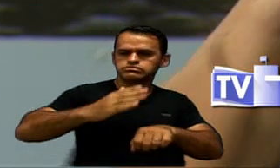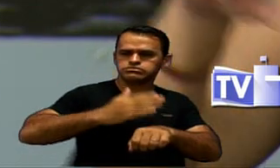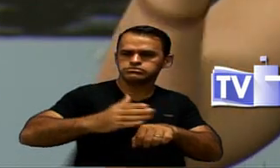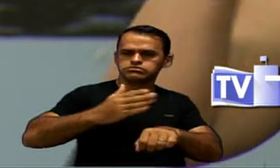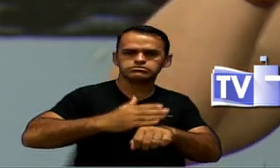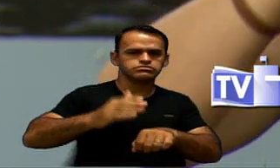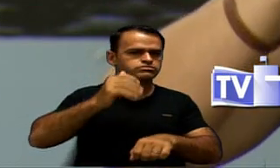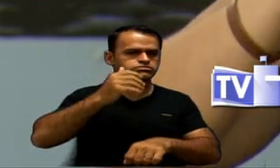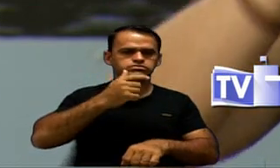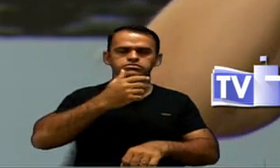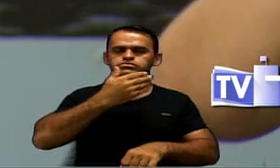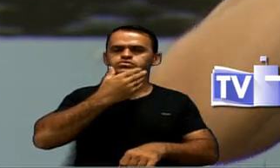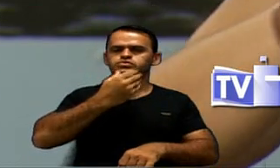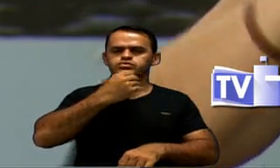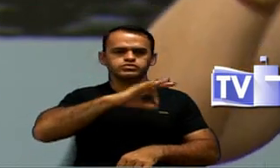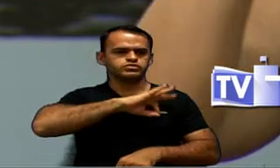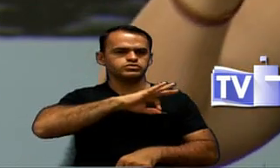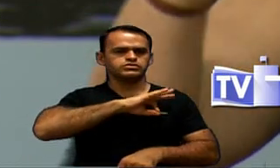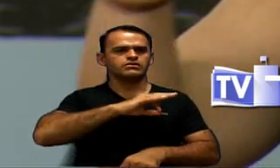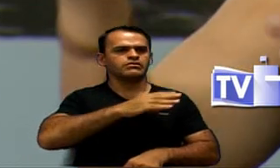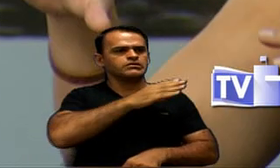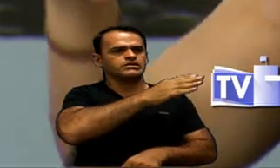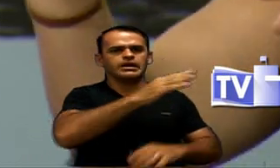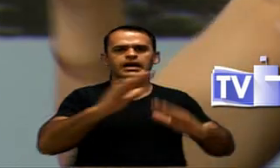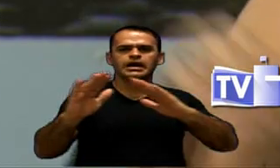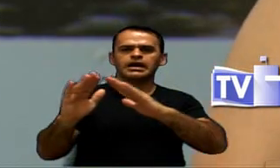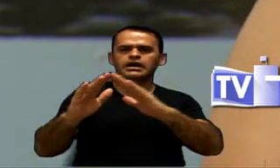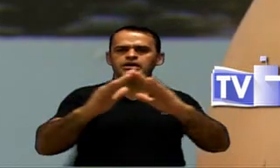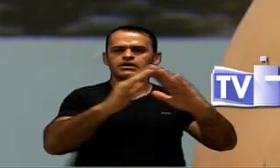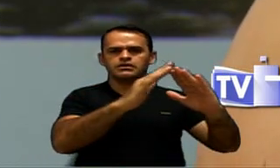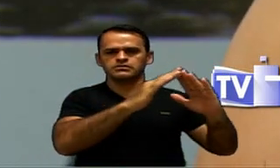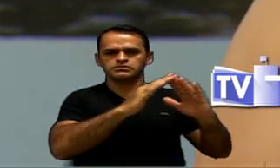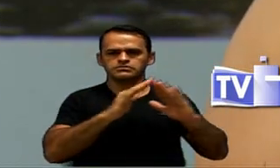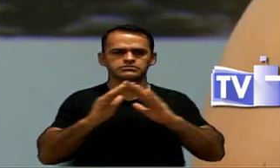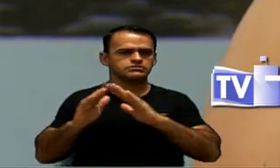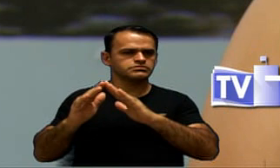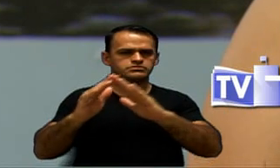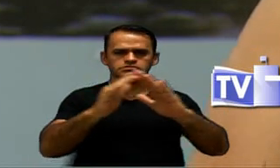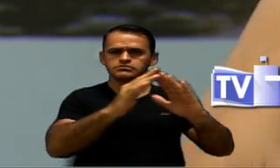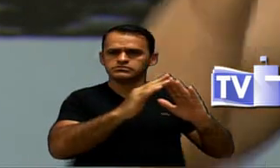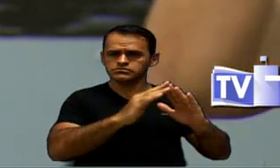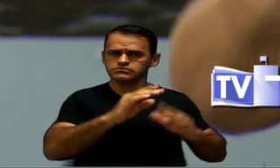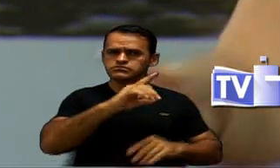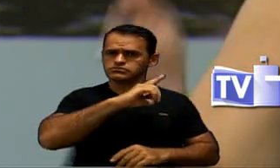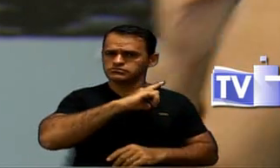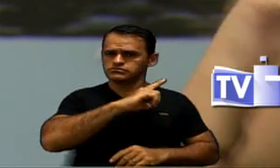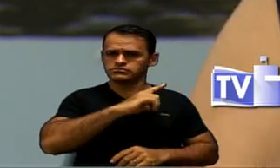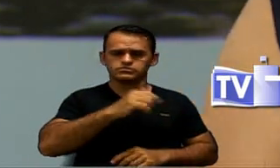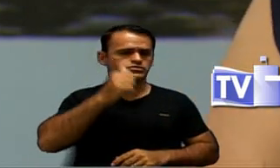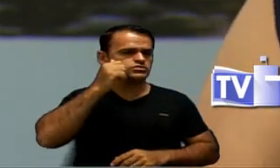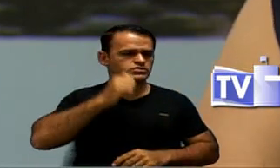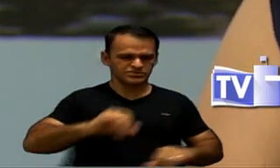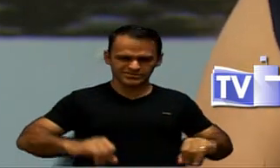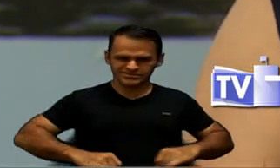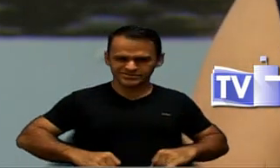que vão fazer uma ronda nas casas das mulheres que estão sob medida protetiva. Importantíssimo. Nasceu